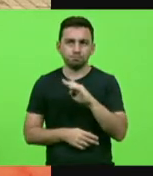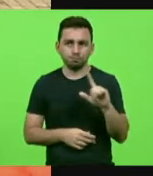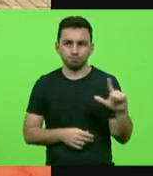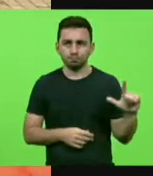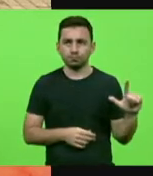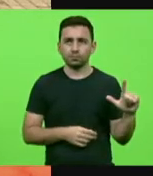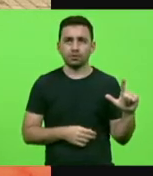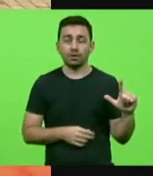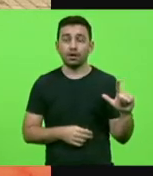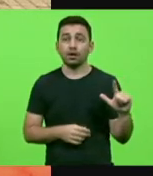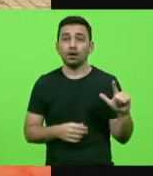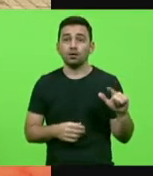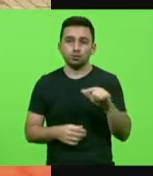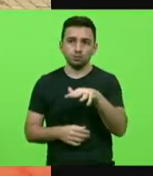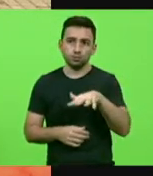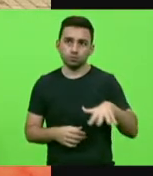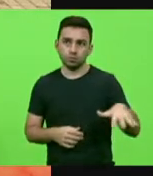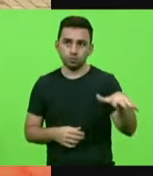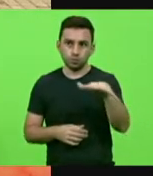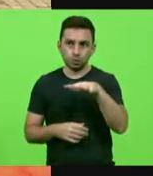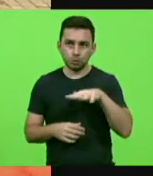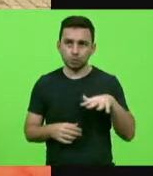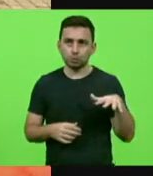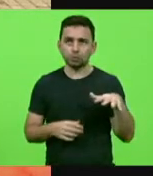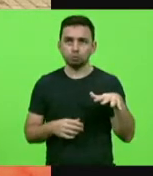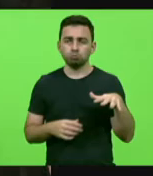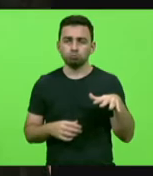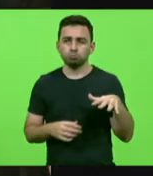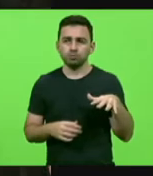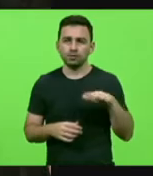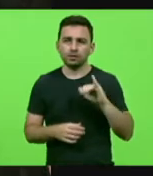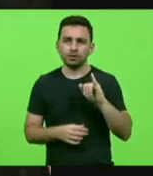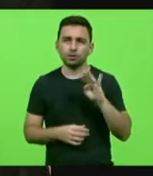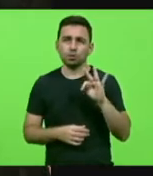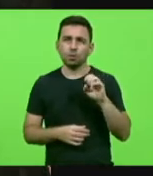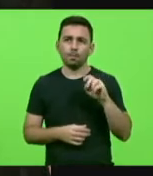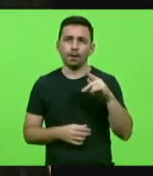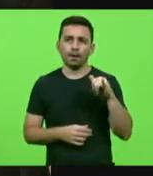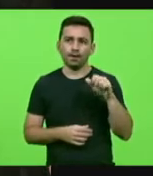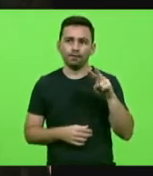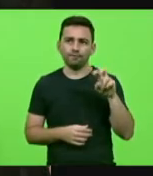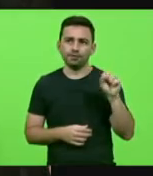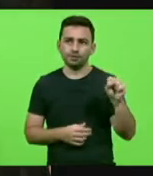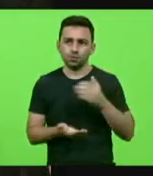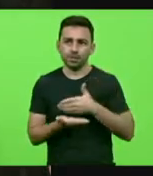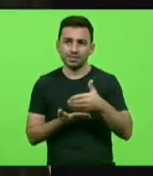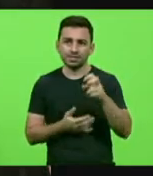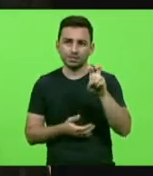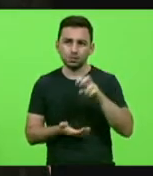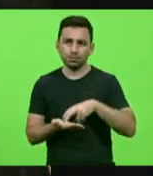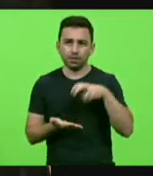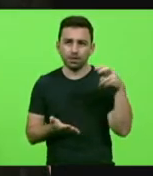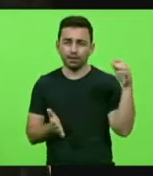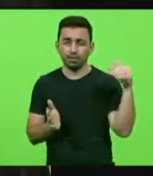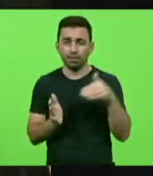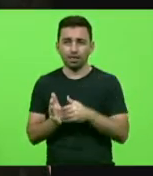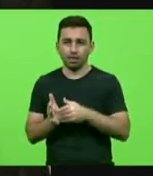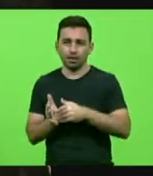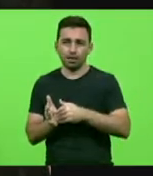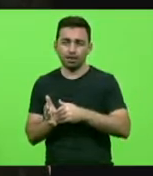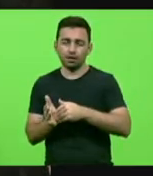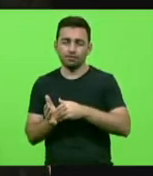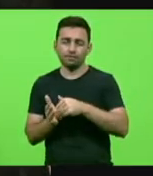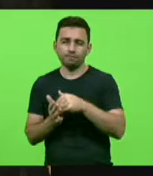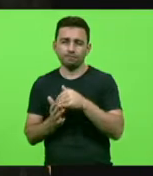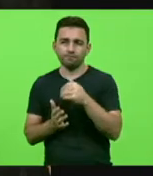O Parque das Itopavas, que tem o seu funcionamento aí das 5 da manhã até as 22 horas, a partir